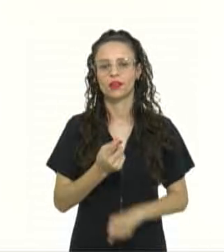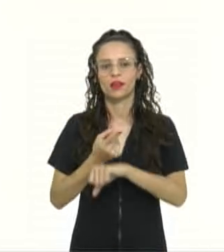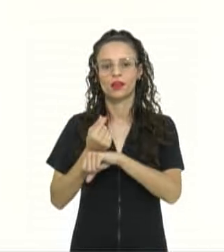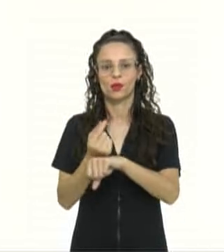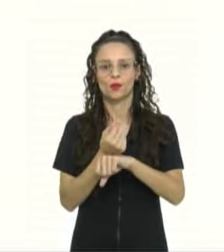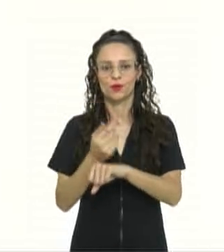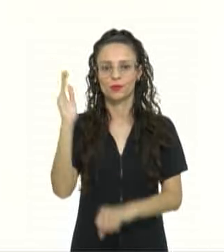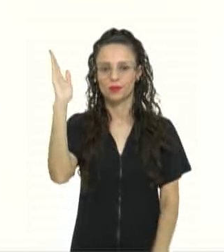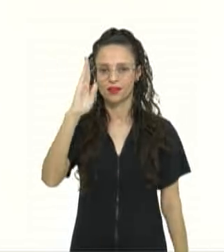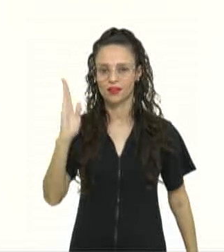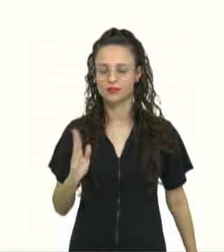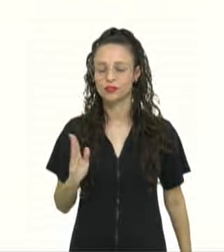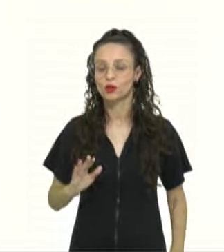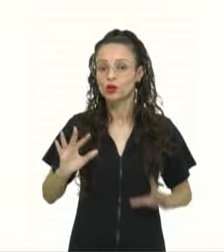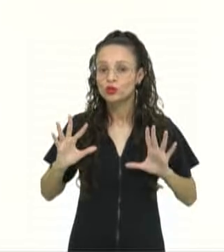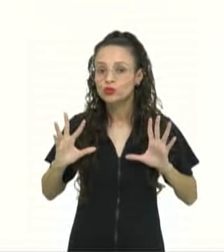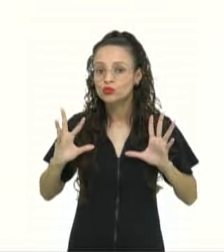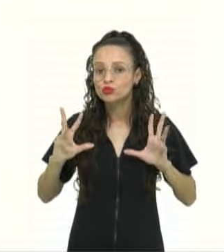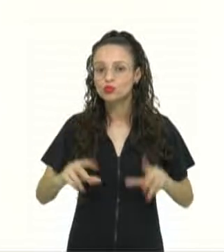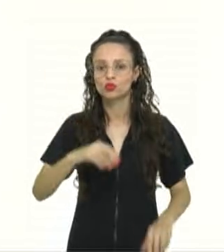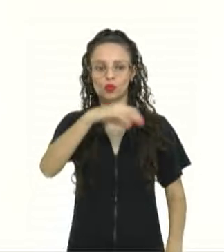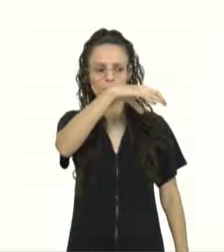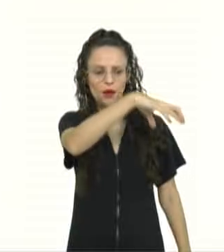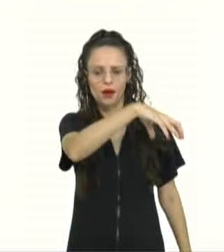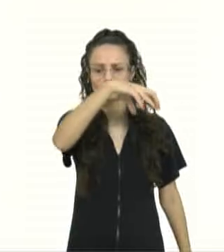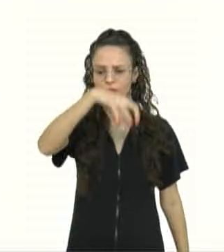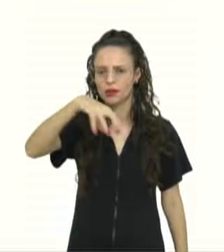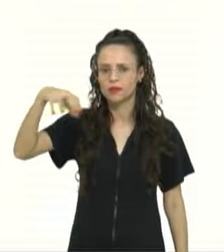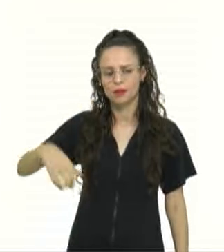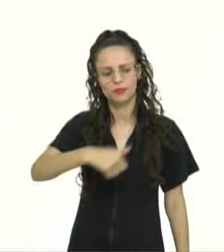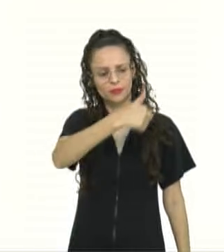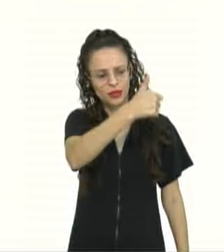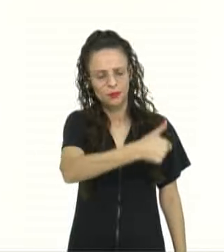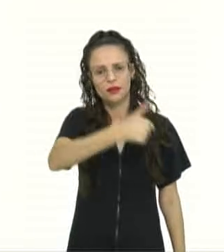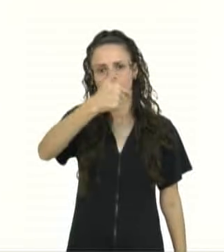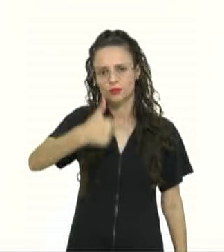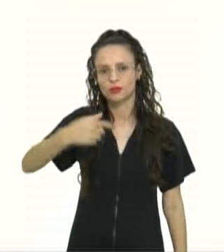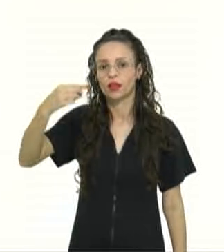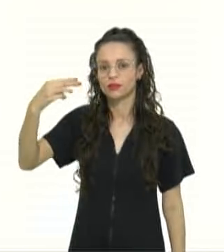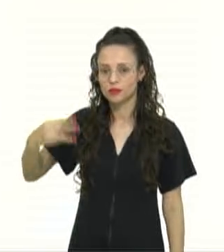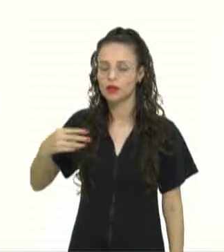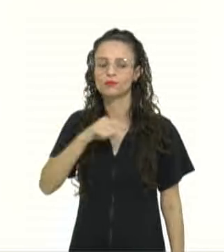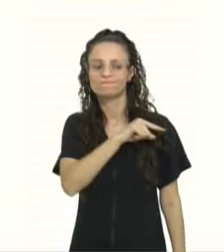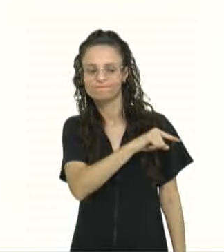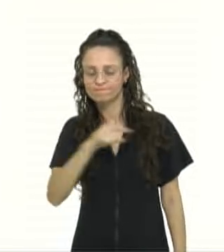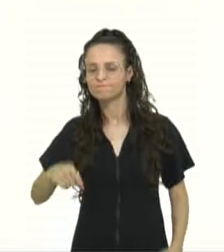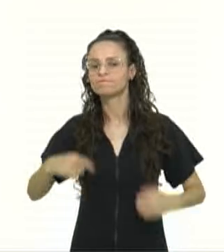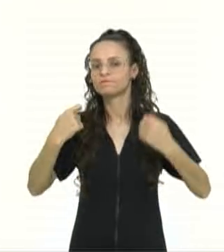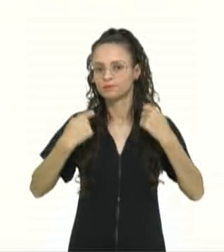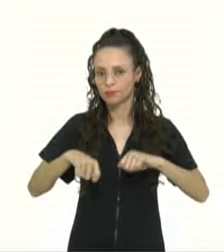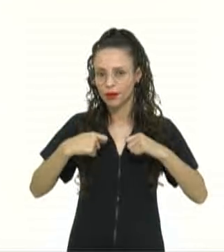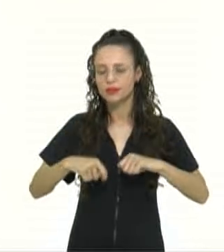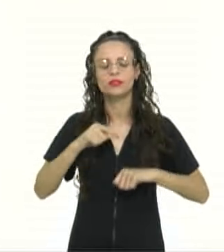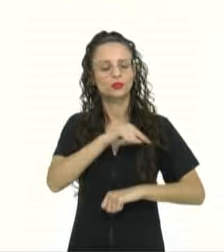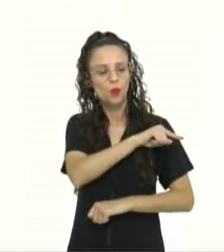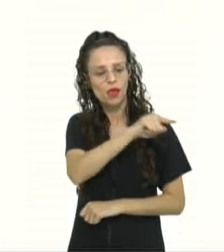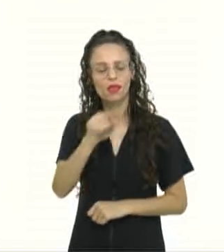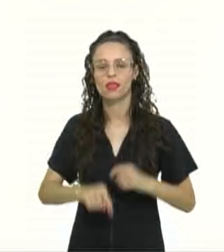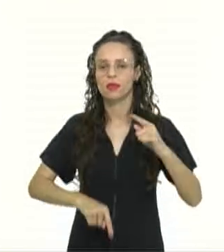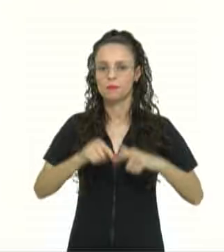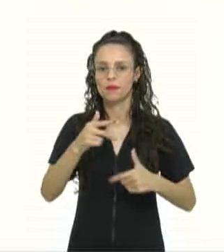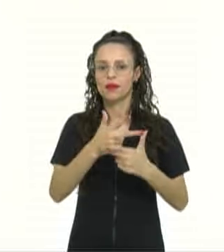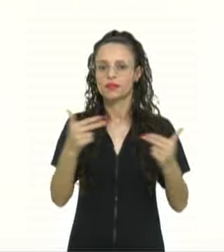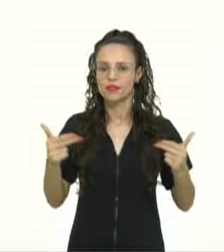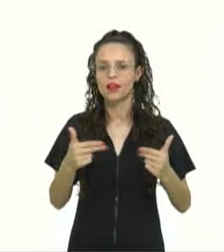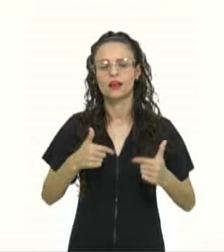do Brasil. Todos os setores, primário, secundário, terciário, precisam desses recursos